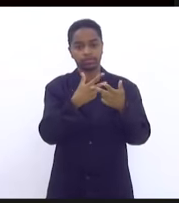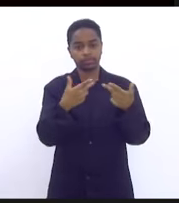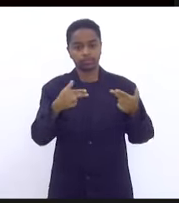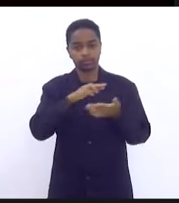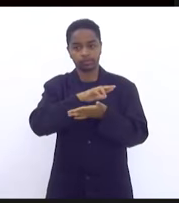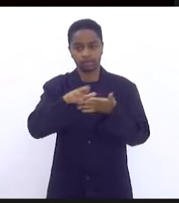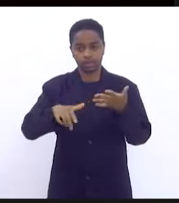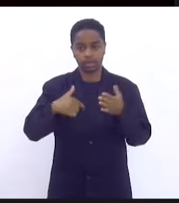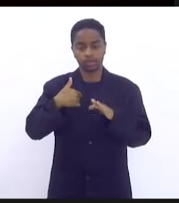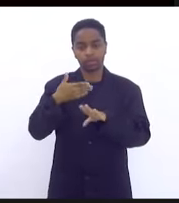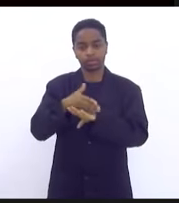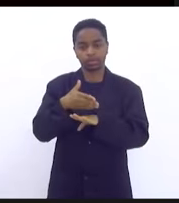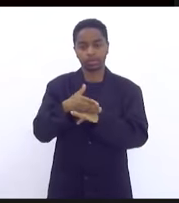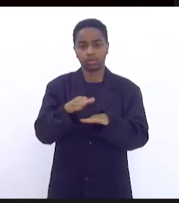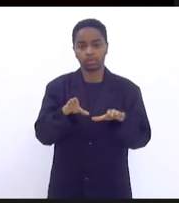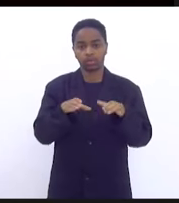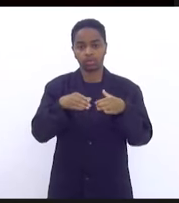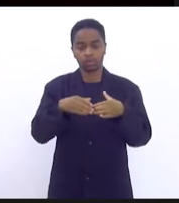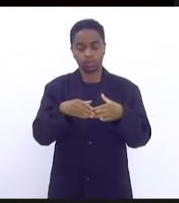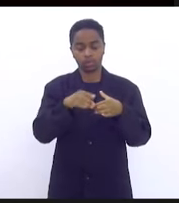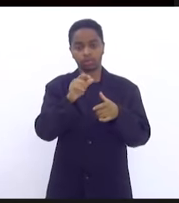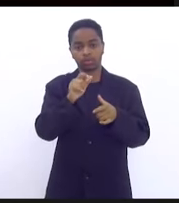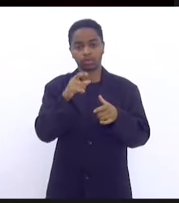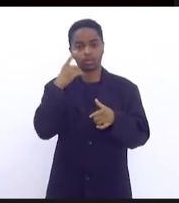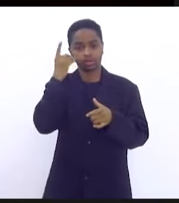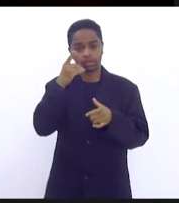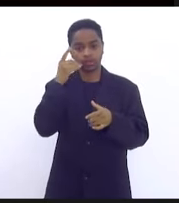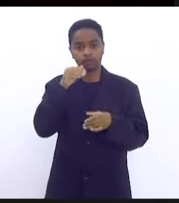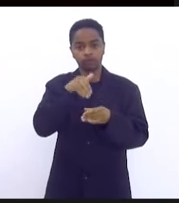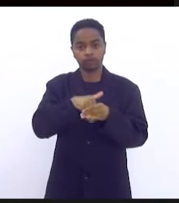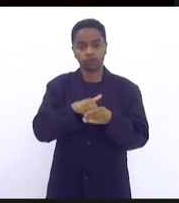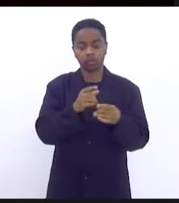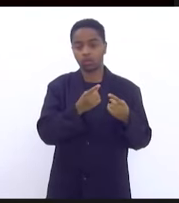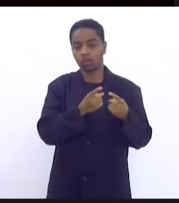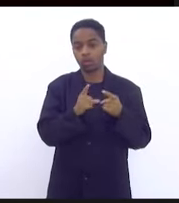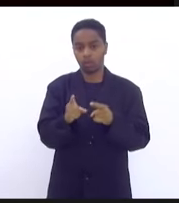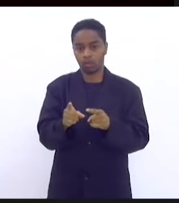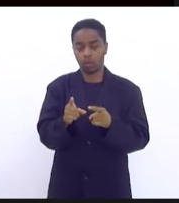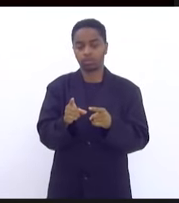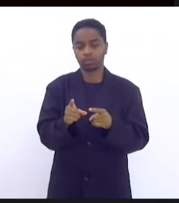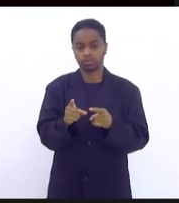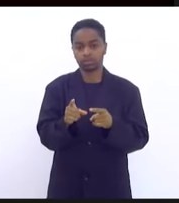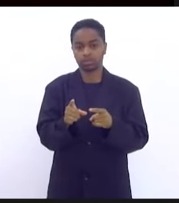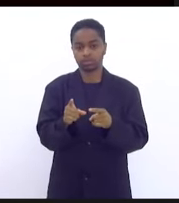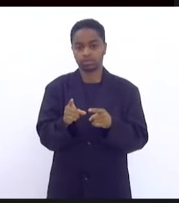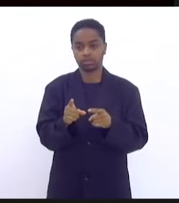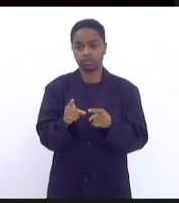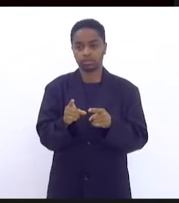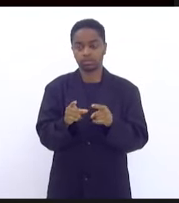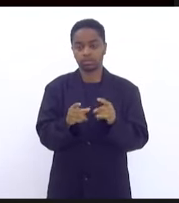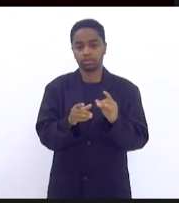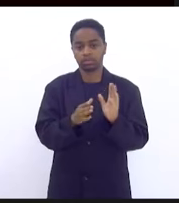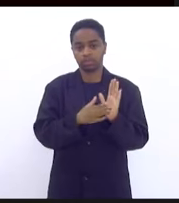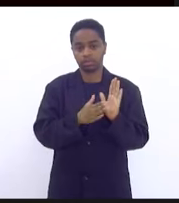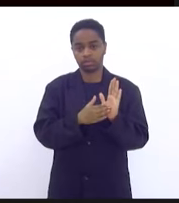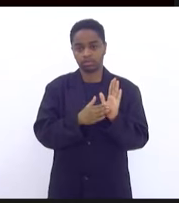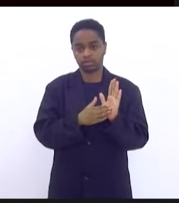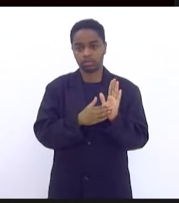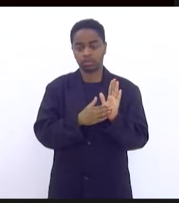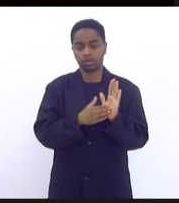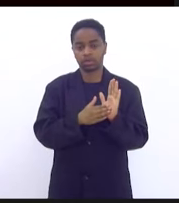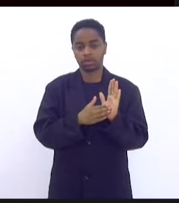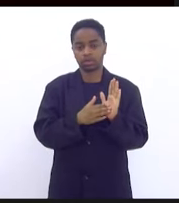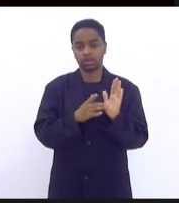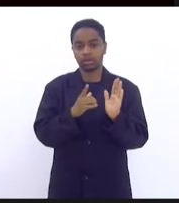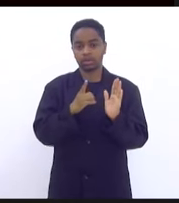no grupo de pessoas, de parlamentares, que votou contra a hipótese de a gente